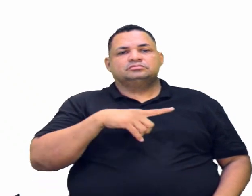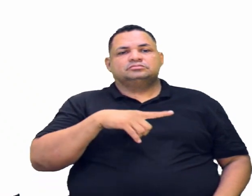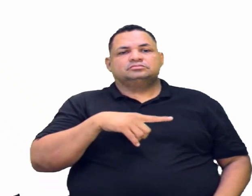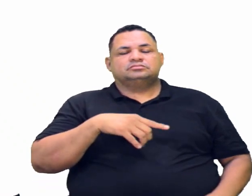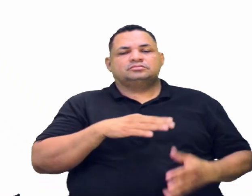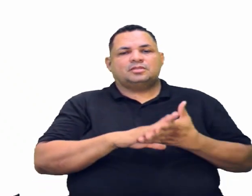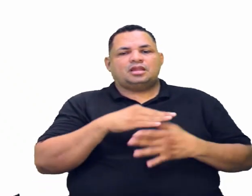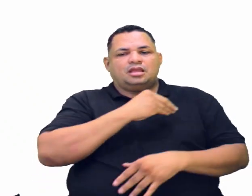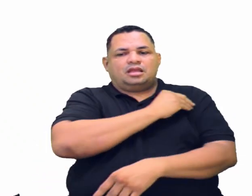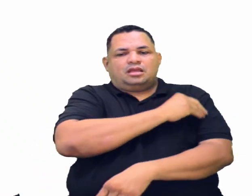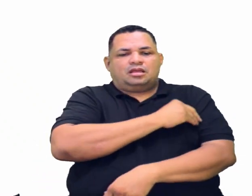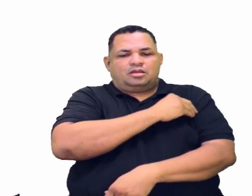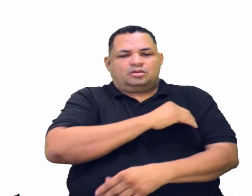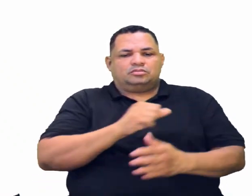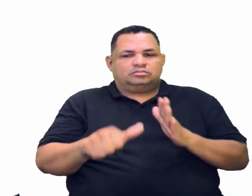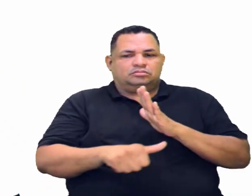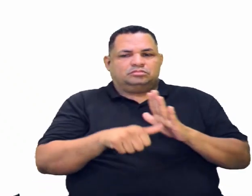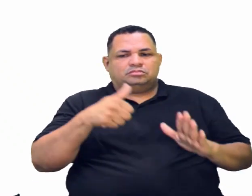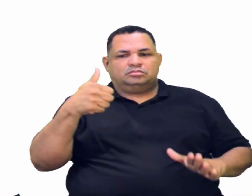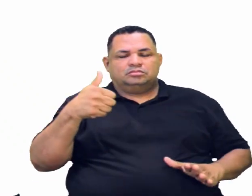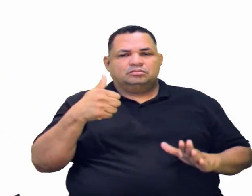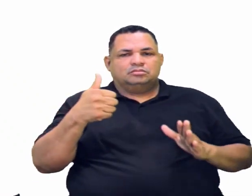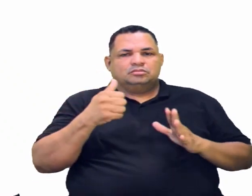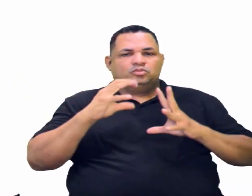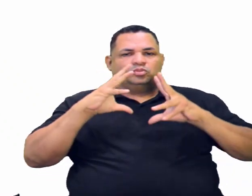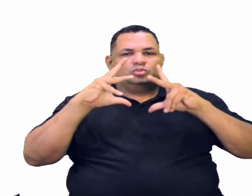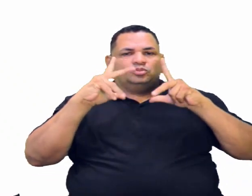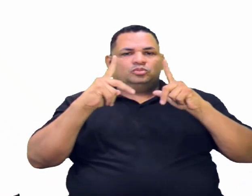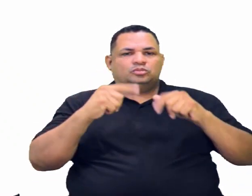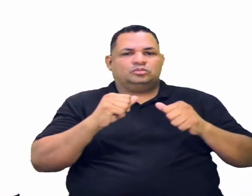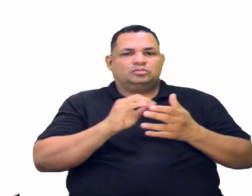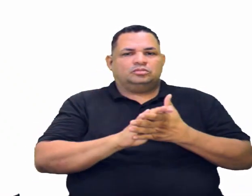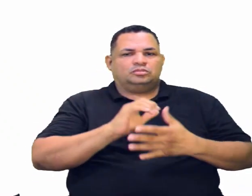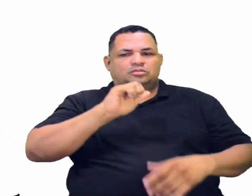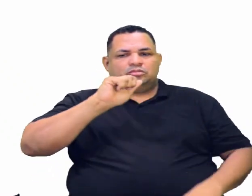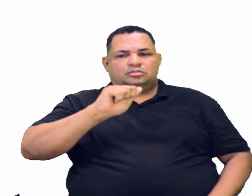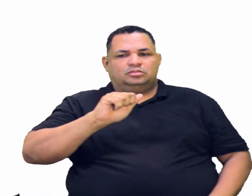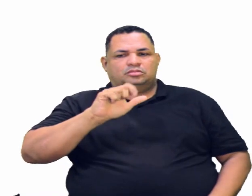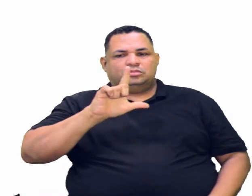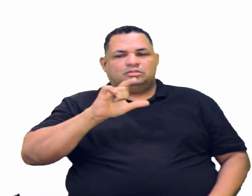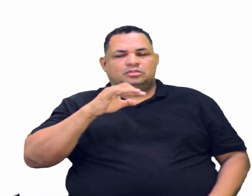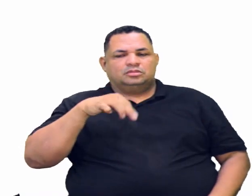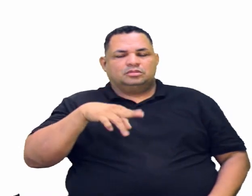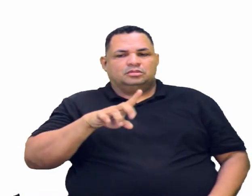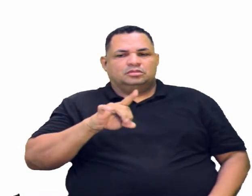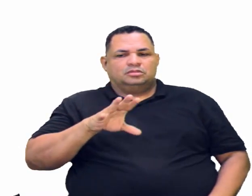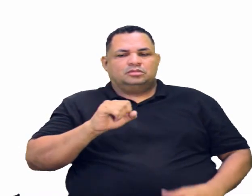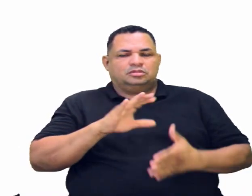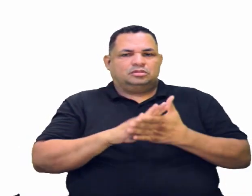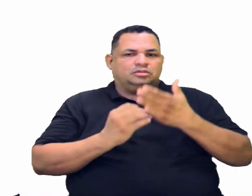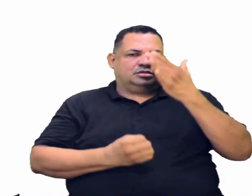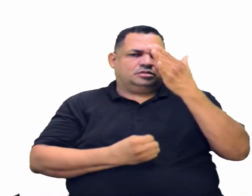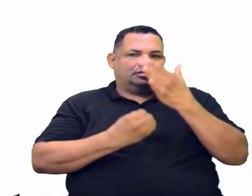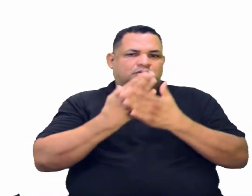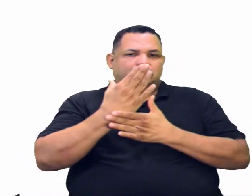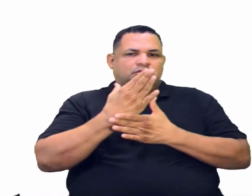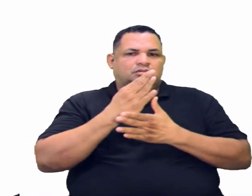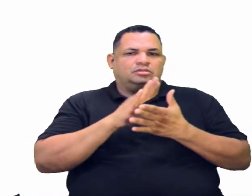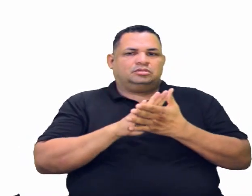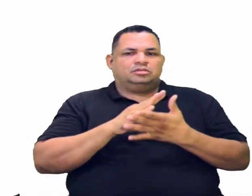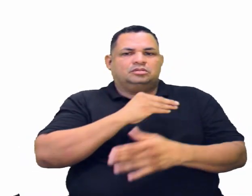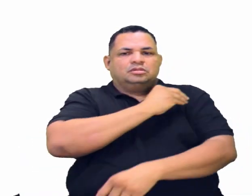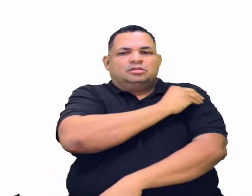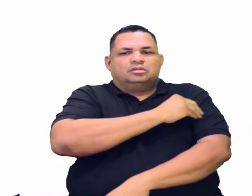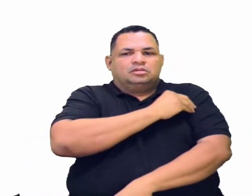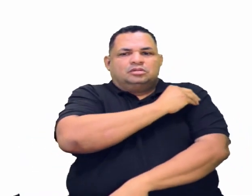um álcool primário. Todos os outros alcenos vão originar